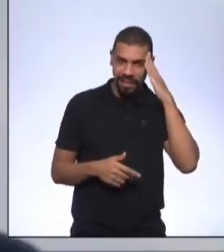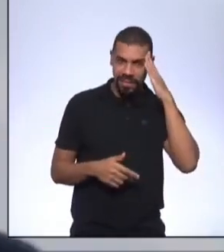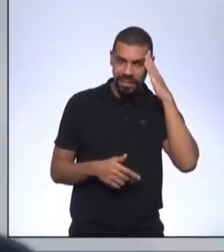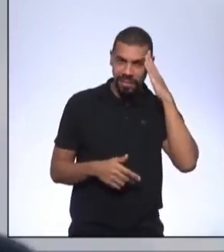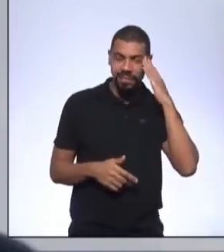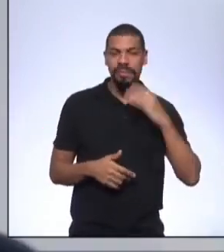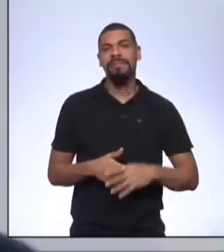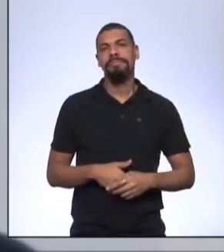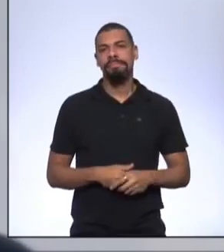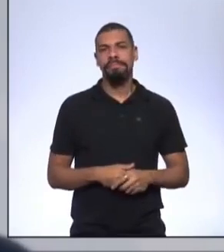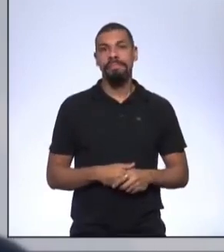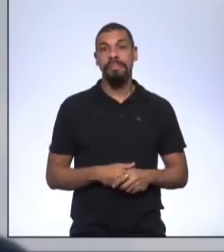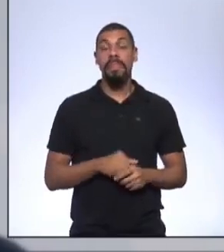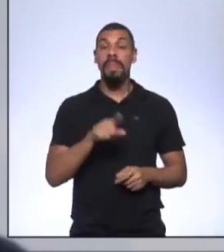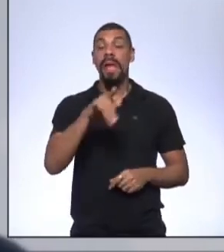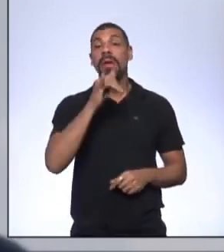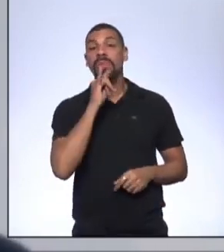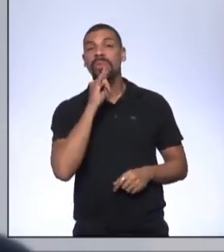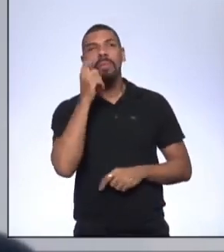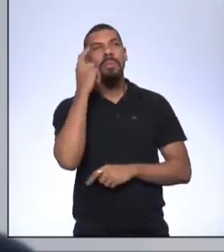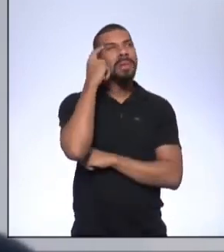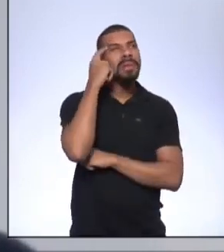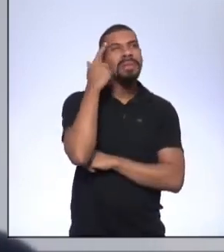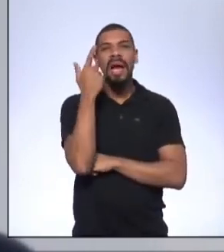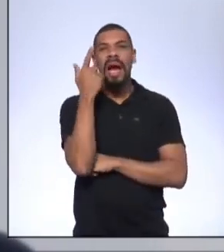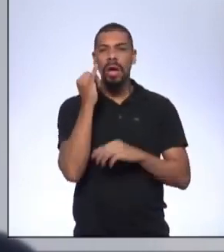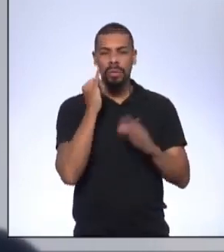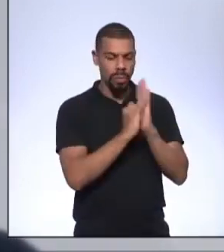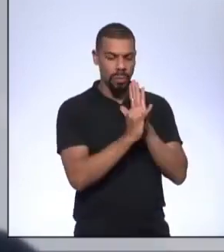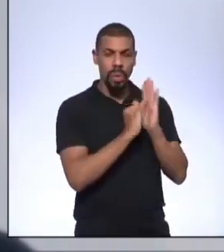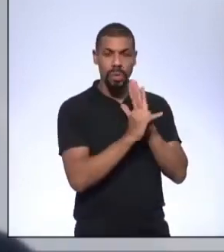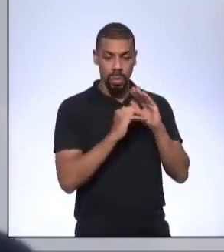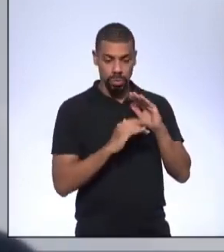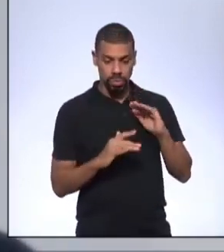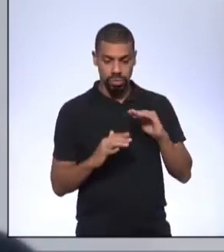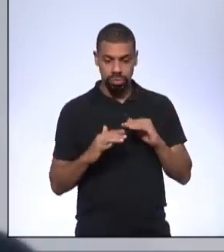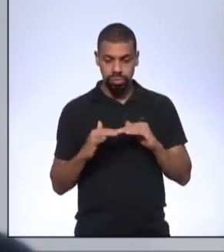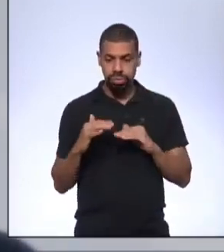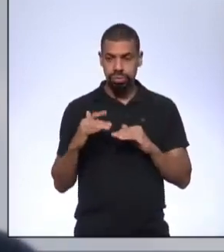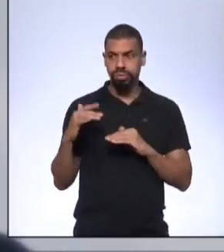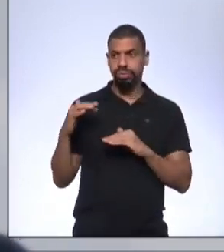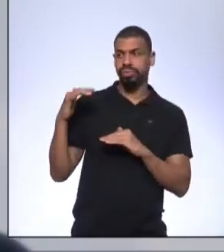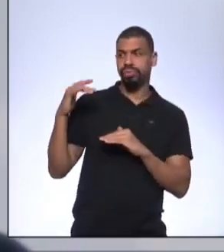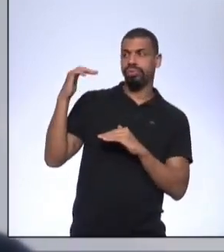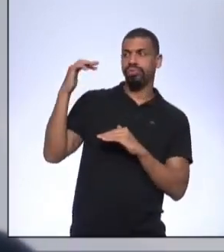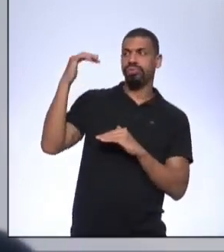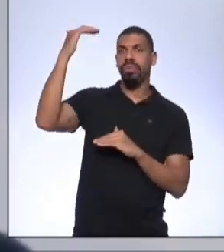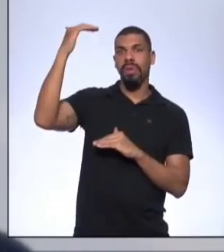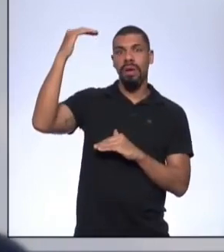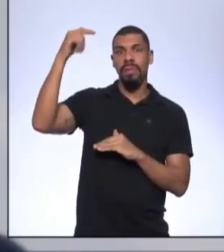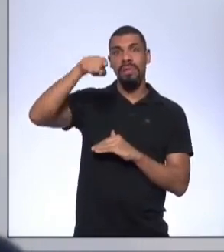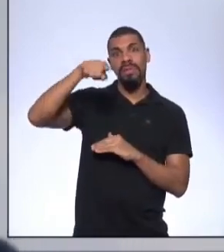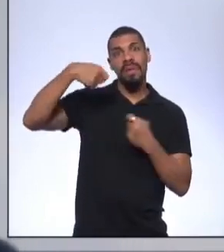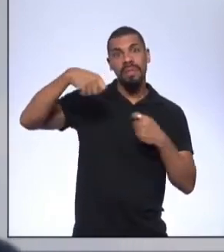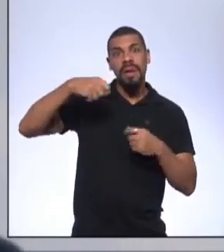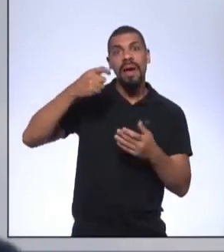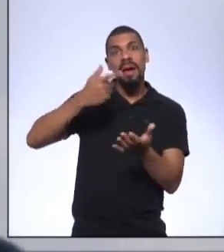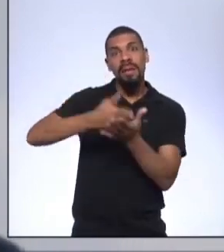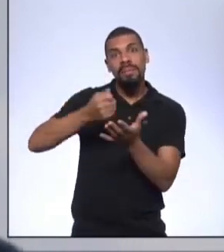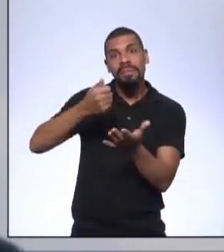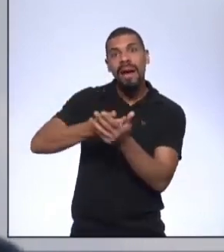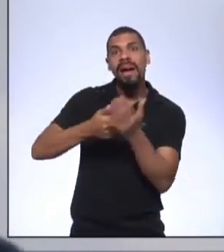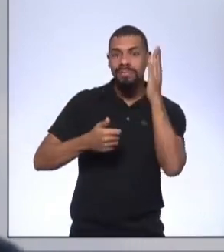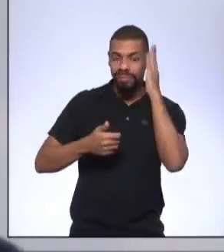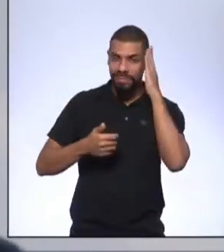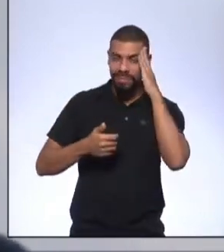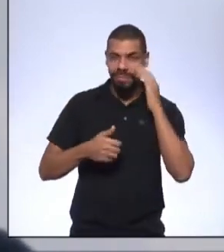sai prejudicado. Então, você coloca o imposto lá em cima desse produto importado para ele ficar mais caro, para você dar preferência para o